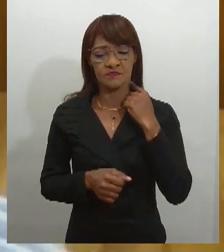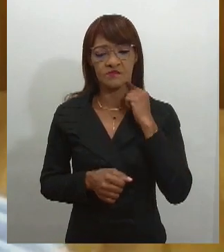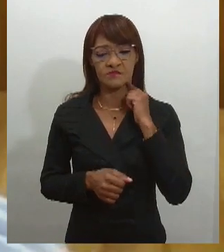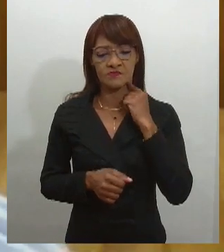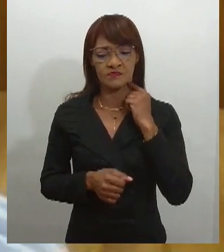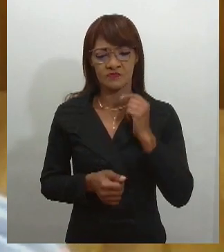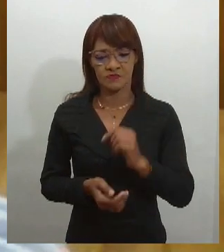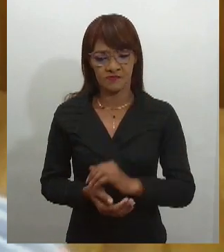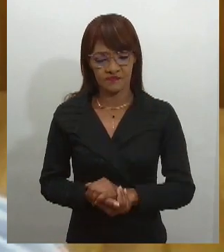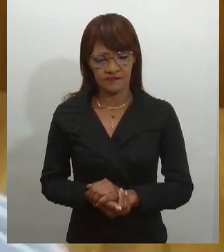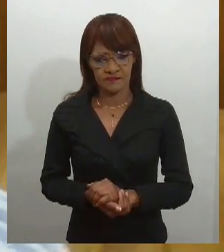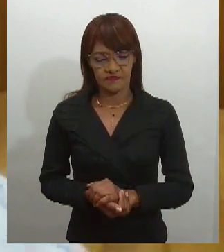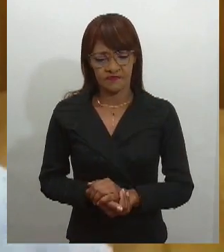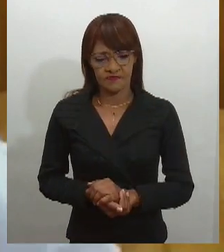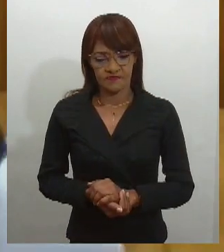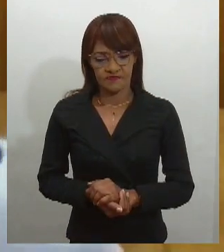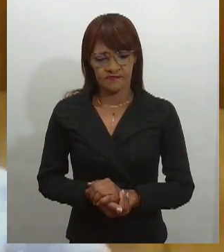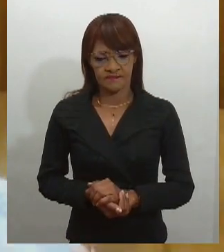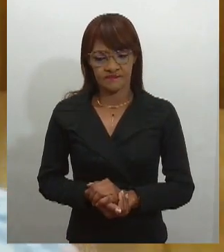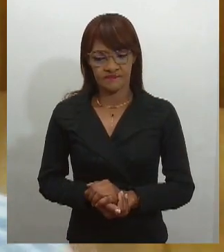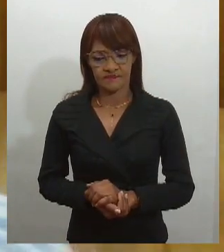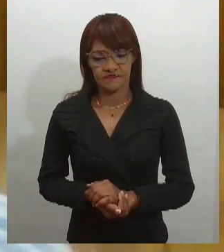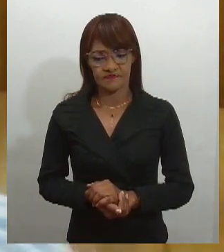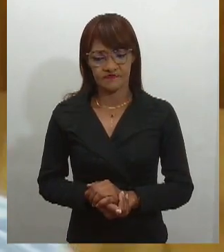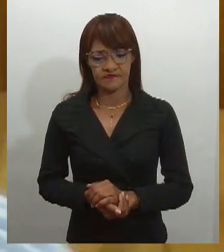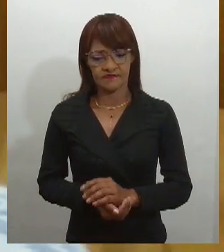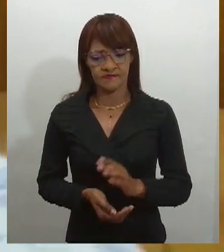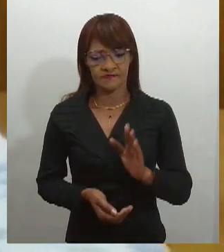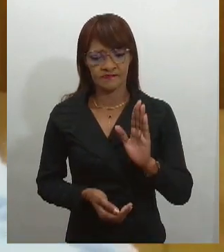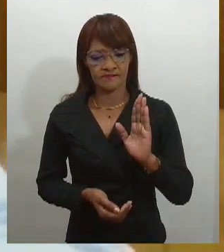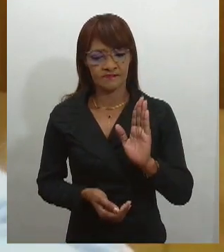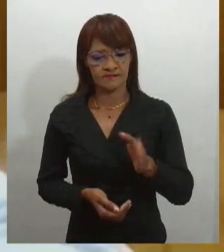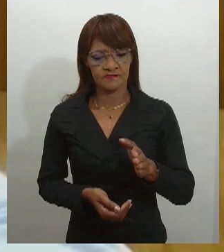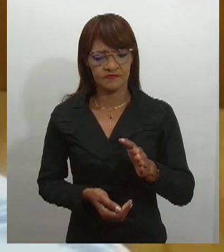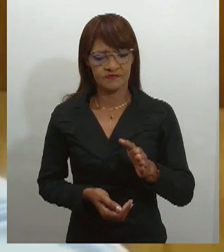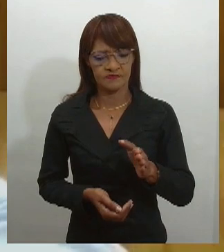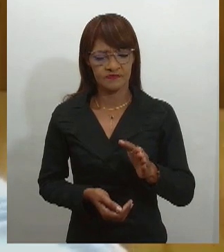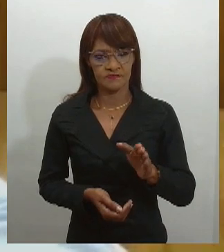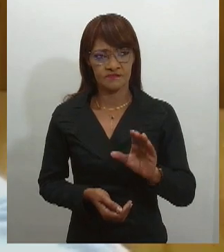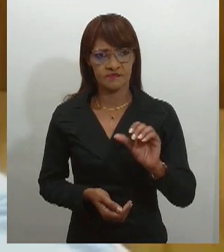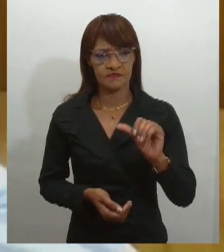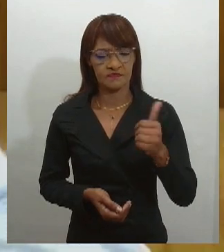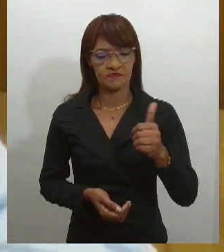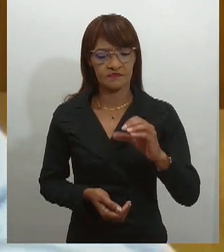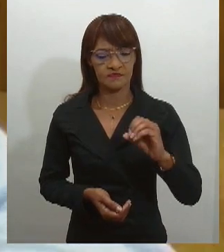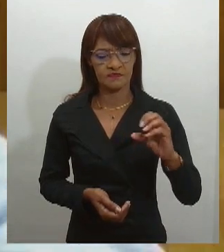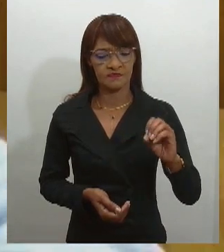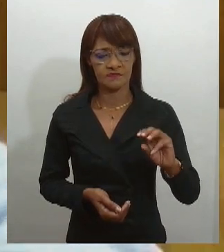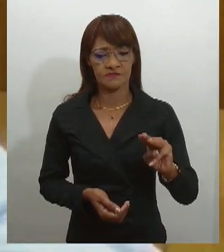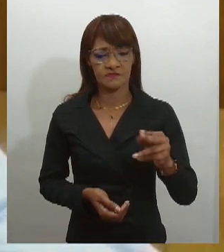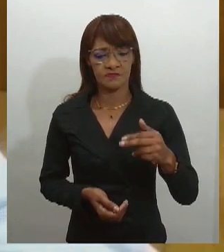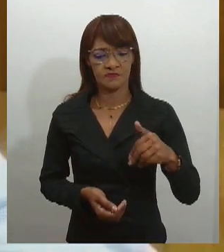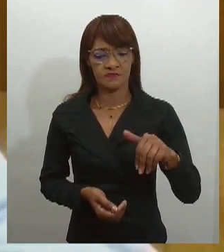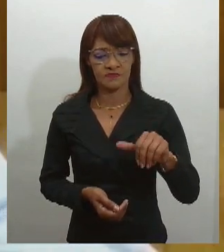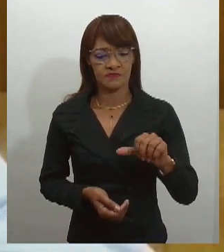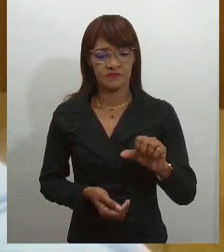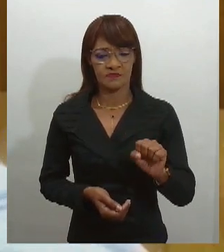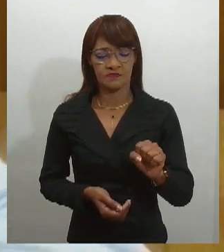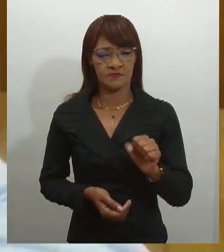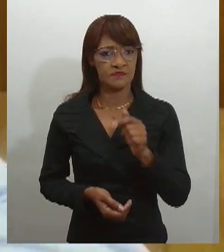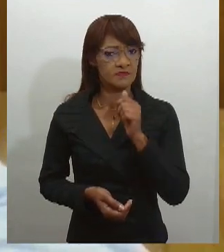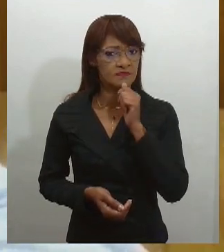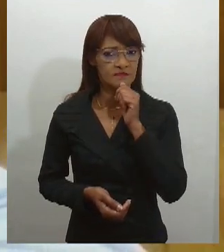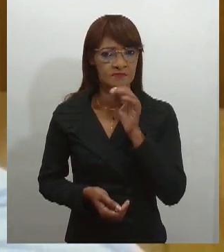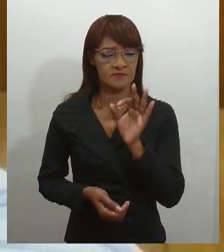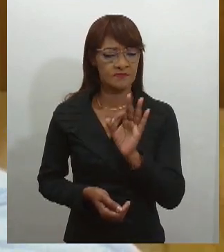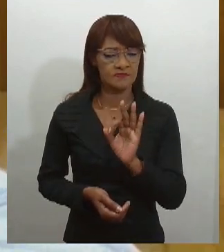passamos de 100 milhões na prática, porque às vezes fazem estudo, pesquisa, mas não incidem ainda com algumas